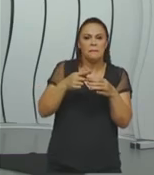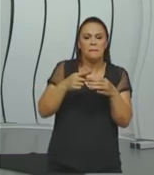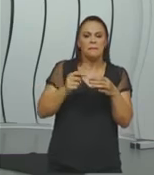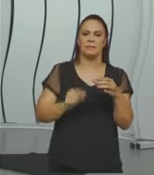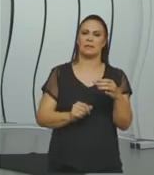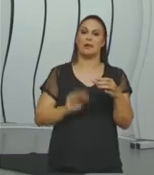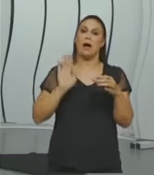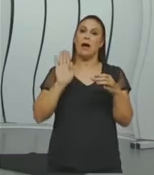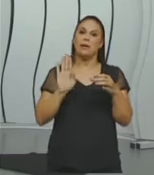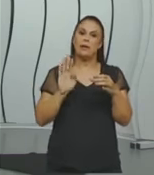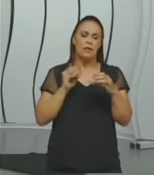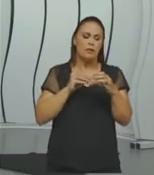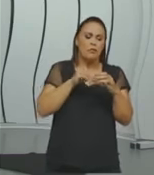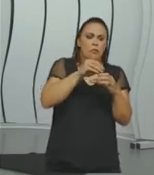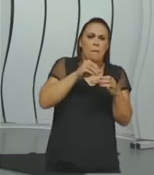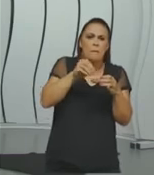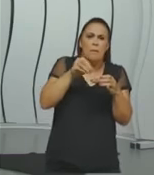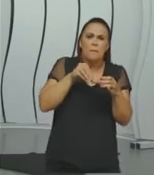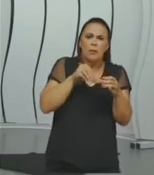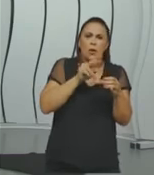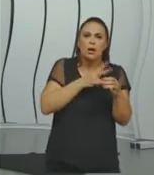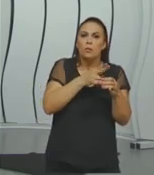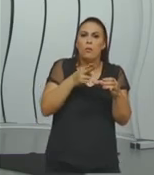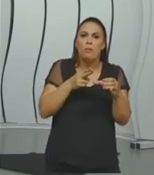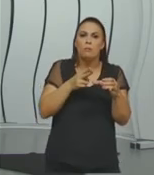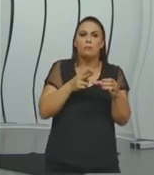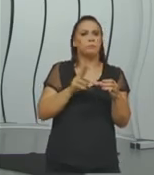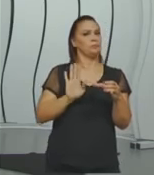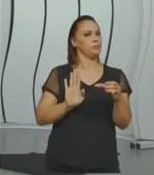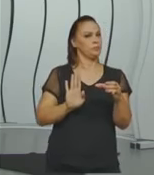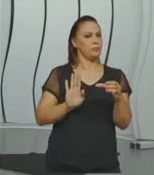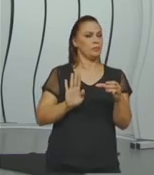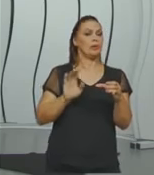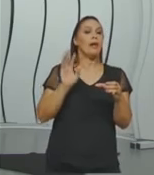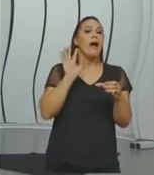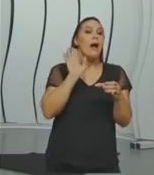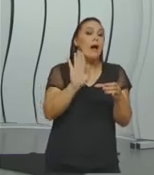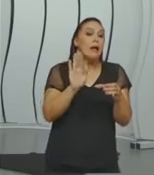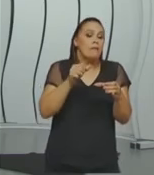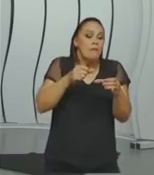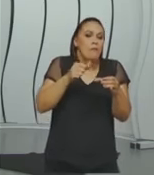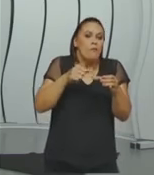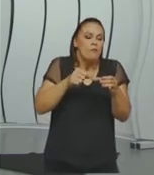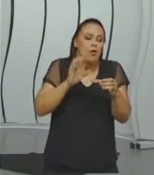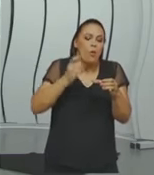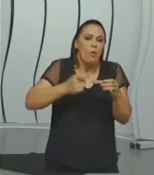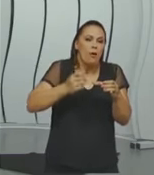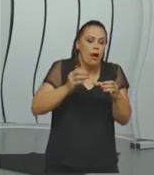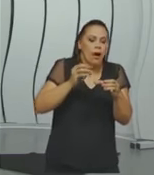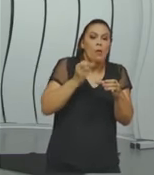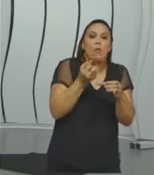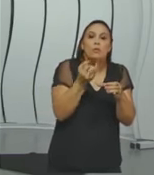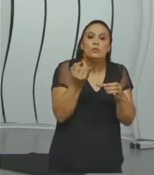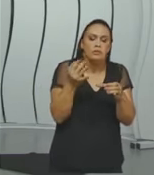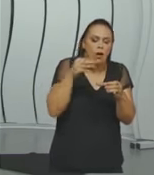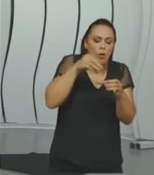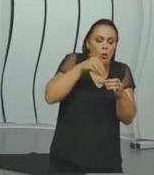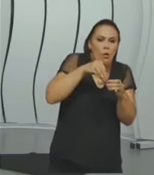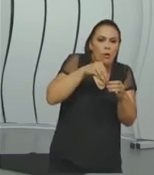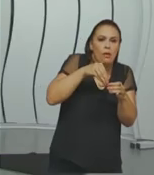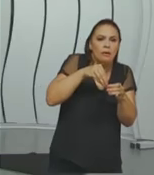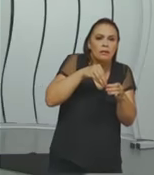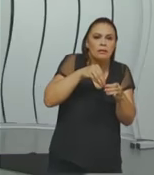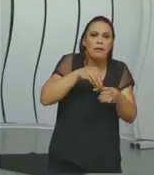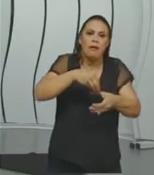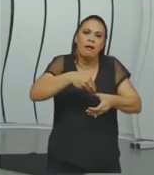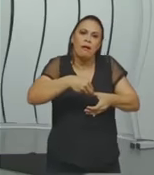uma região que nós chamamos de polo vegetativo. Pelo fato do vitelo ser uma substância proteica, ele vai